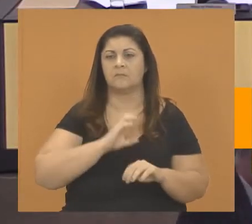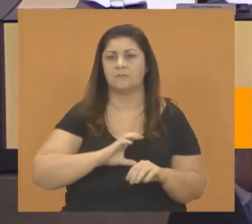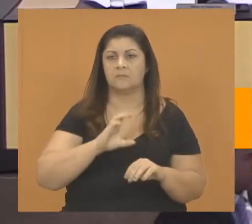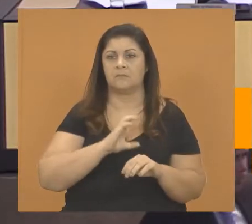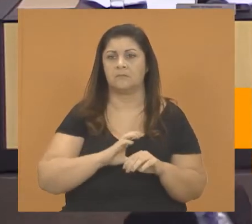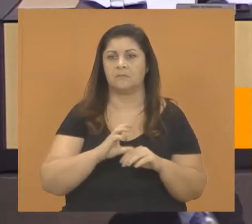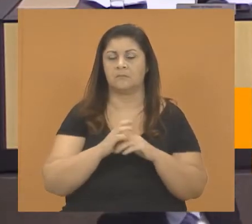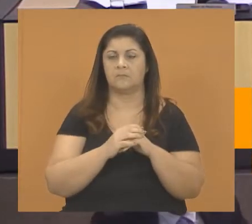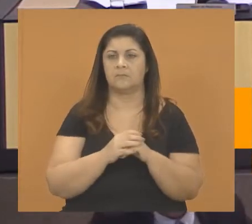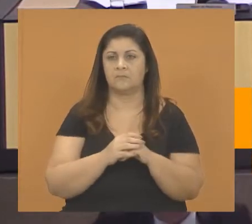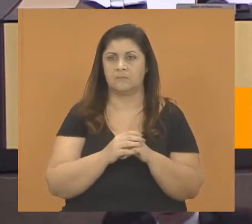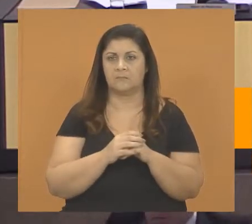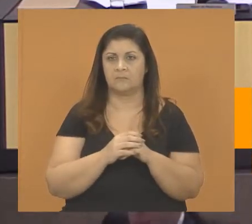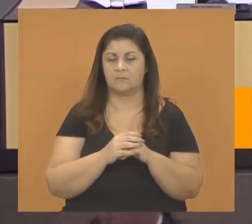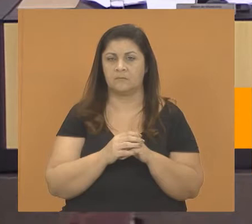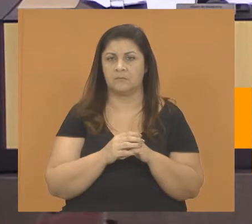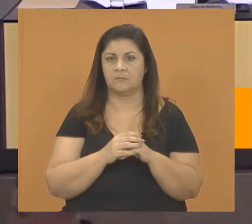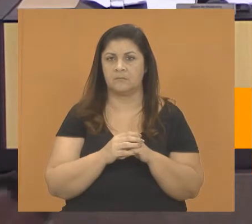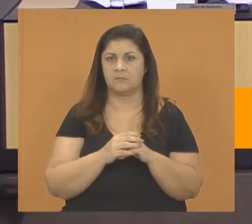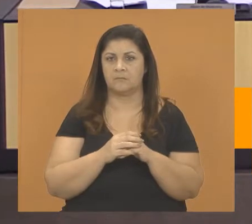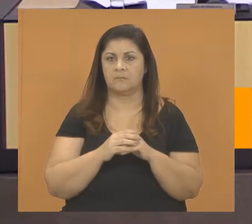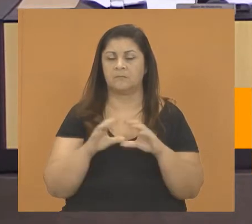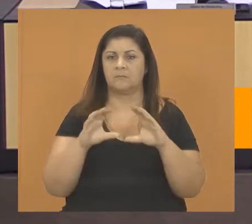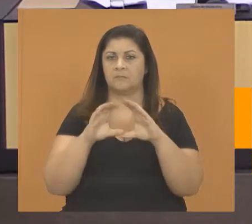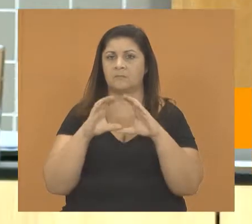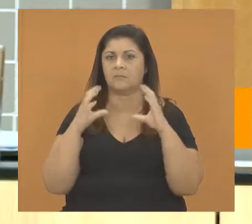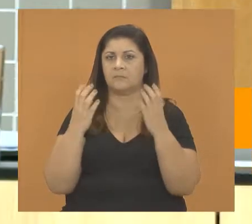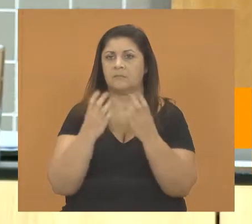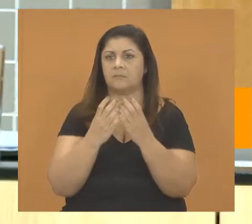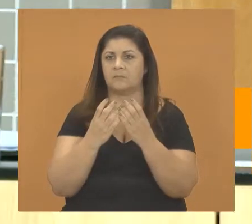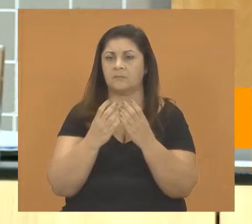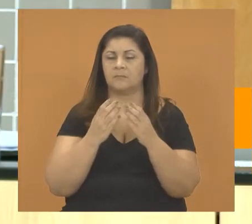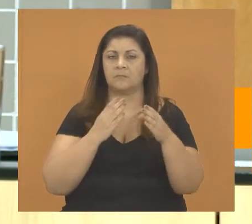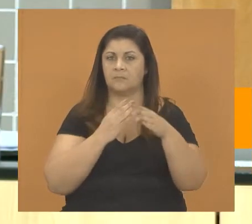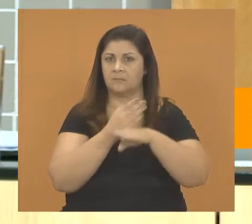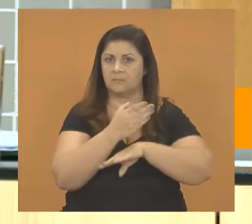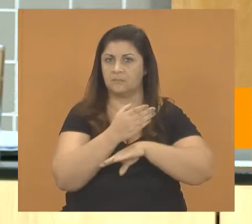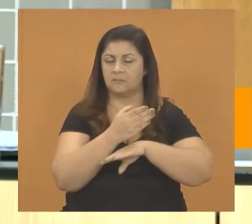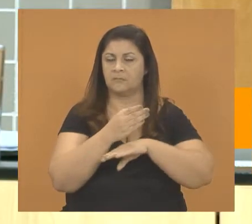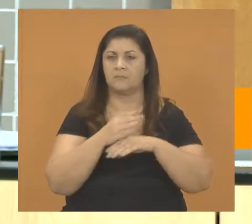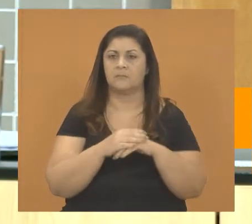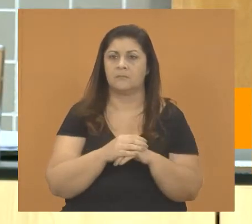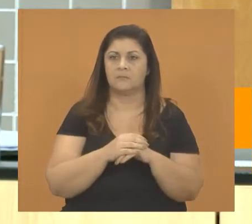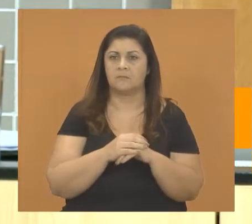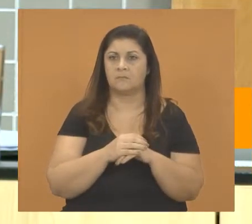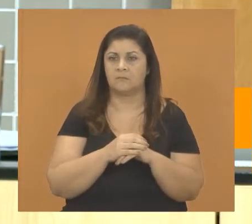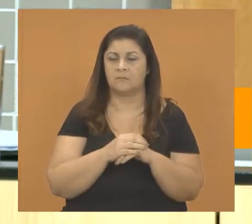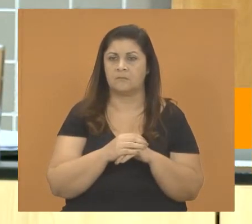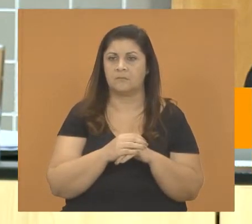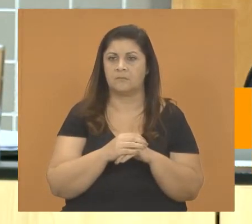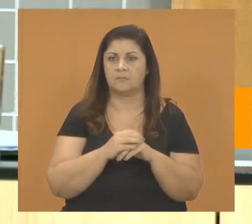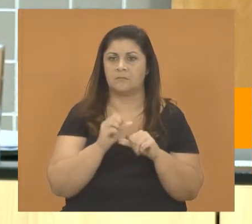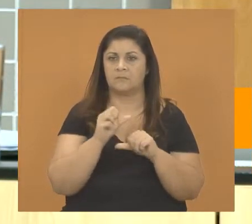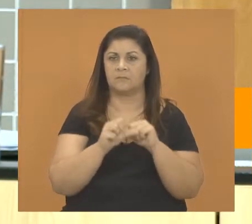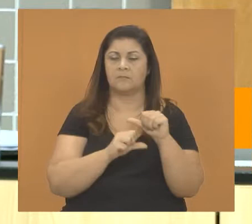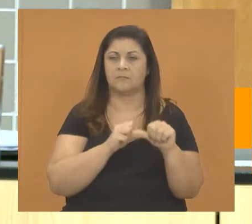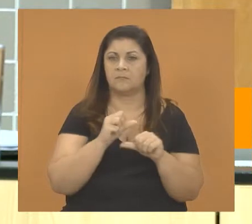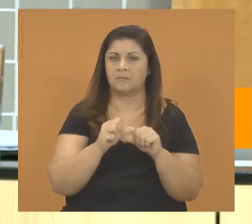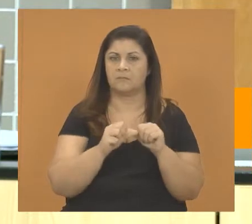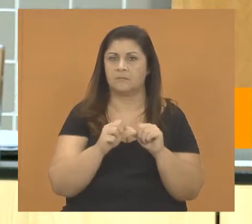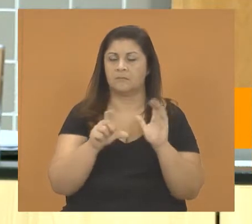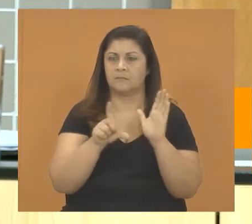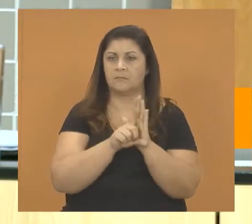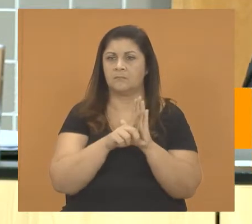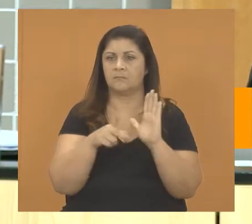2017 a câmara municipal de jacareí a prova e sua mesa diretora promulga a seguinte emenda à lei orgânica do